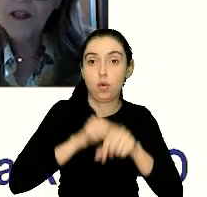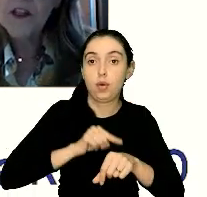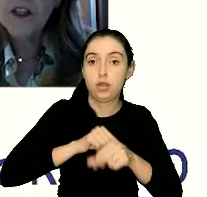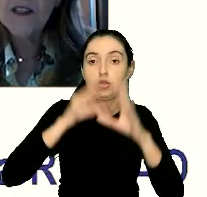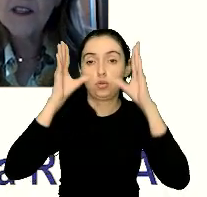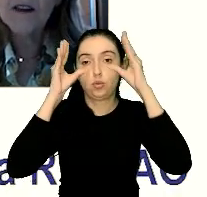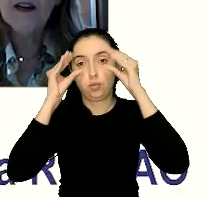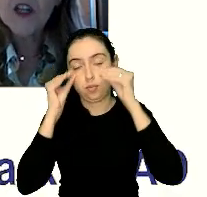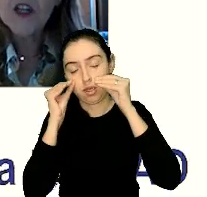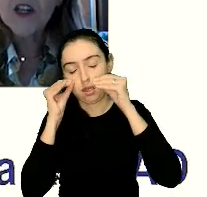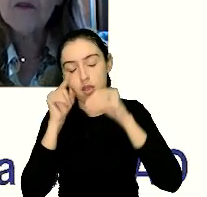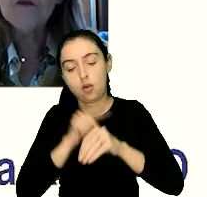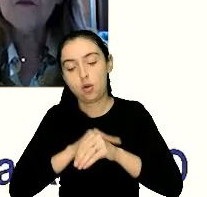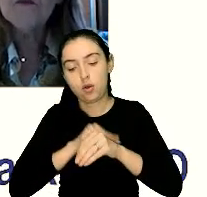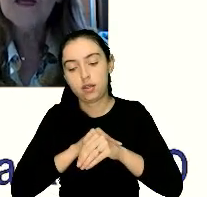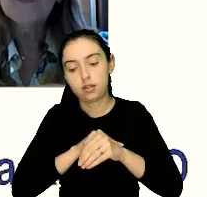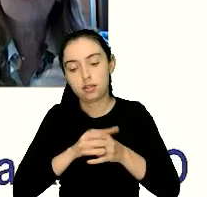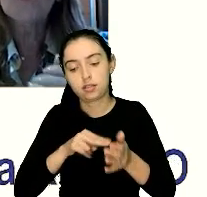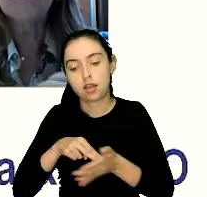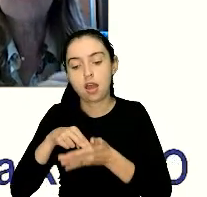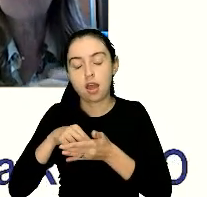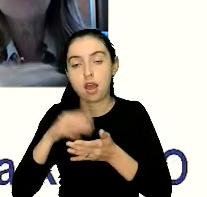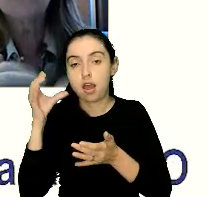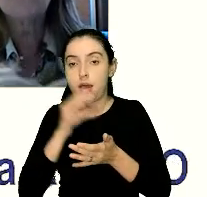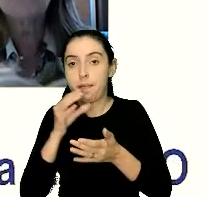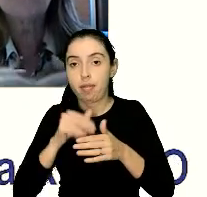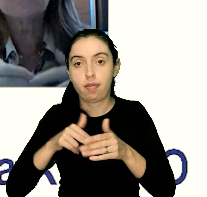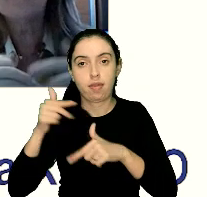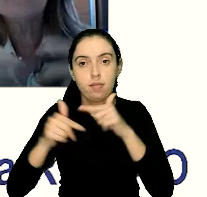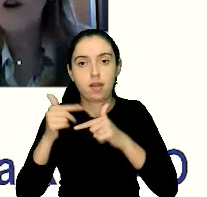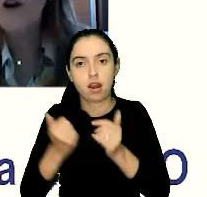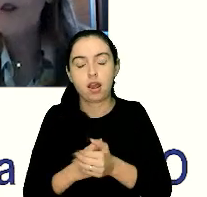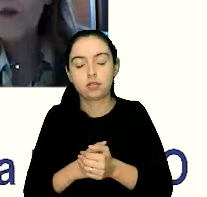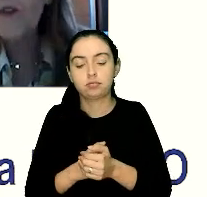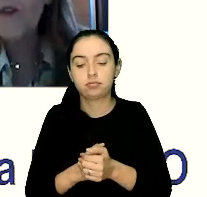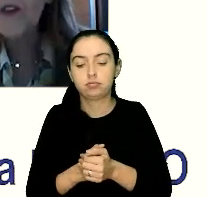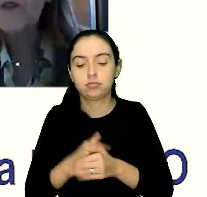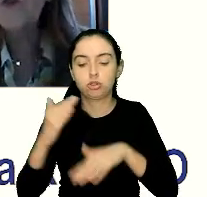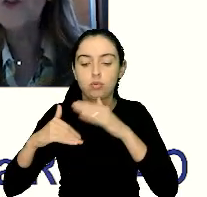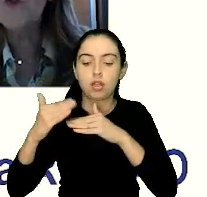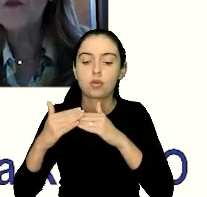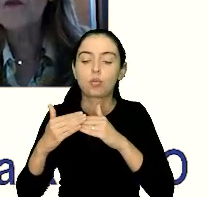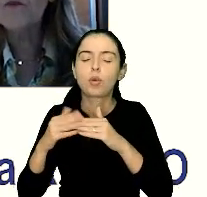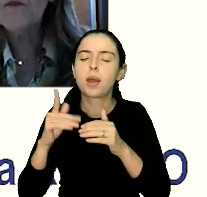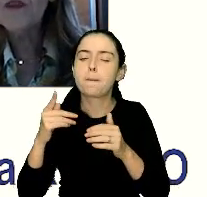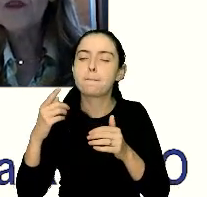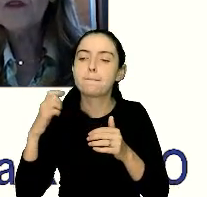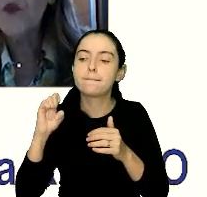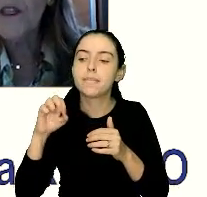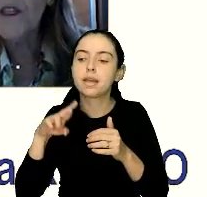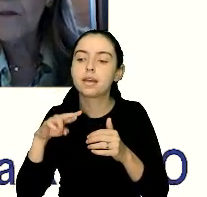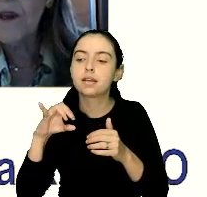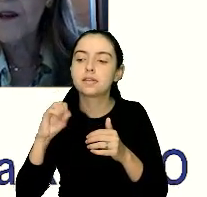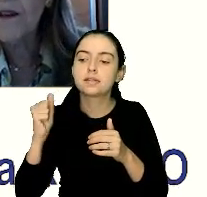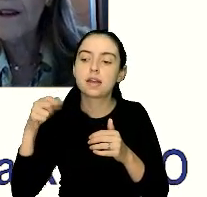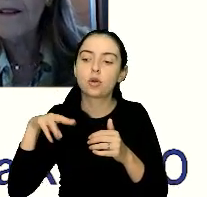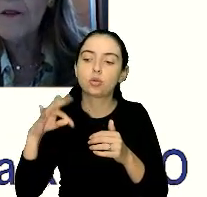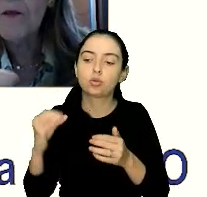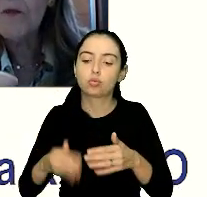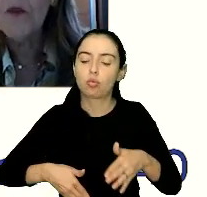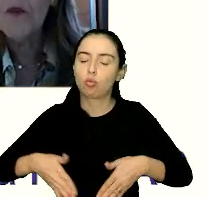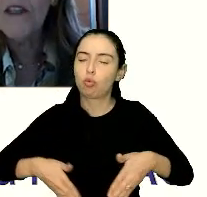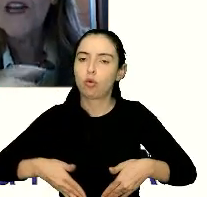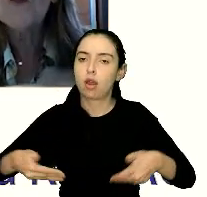né? Hora de estar ativo. Nós temos ritmos peristálticos no estômago, 2 também,